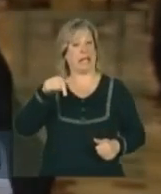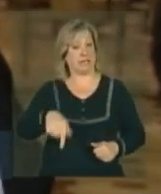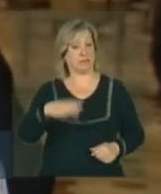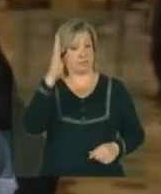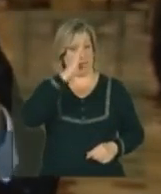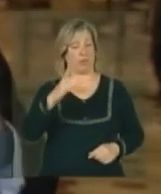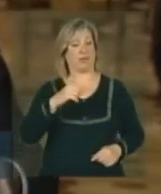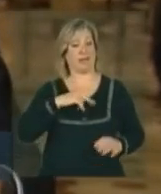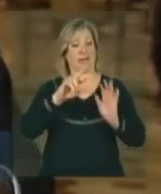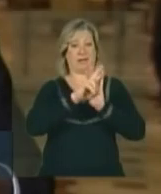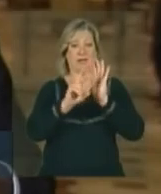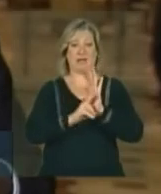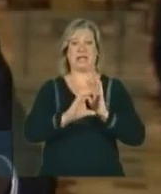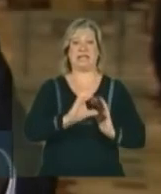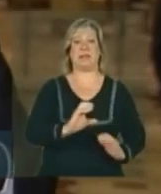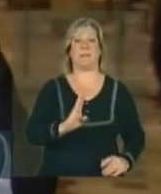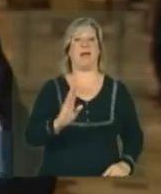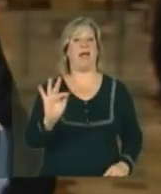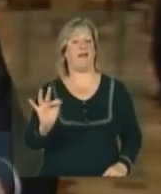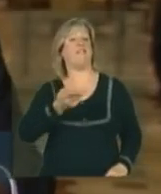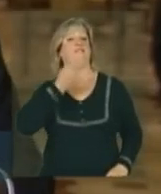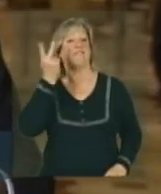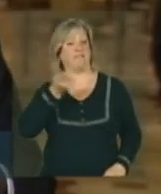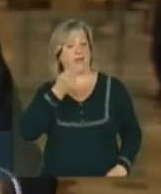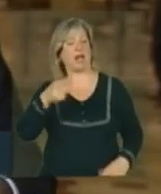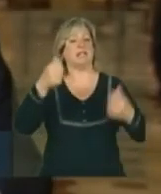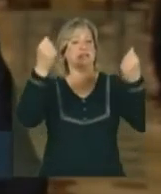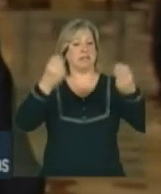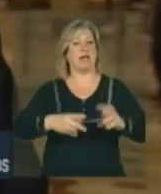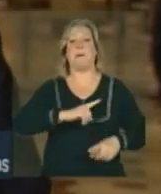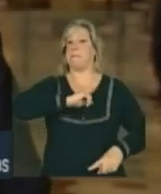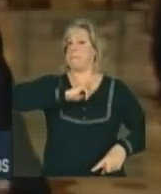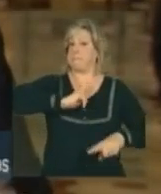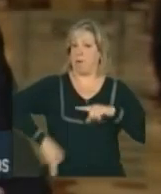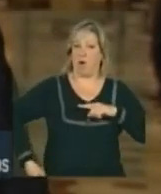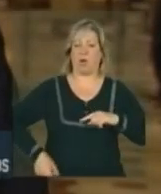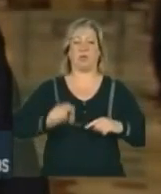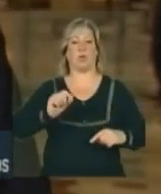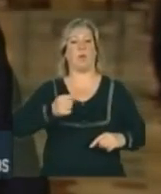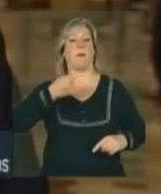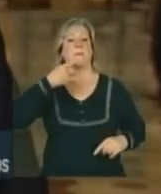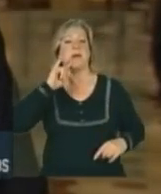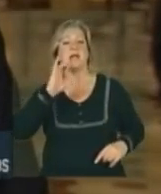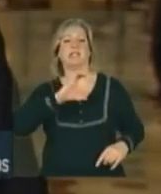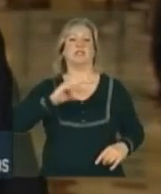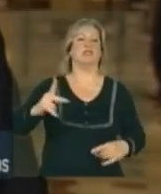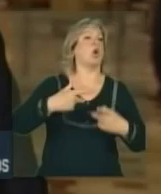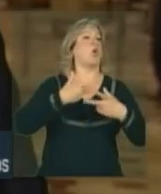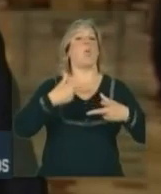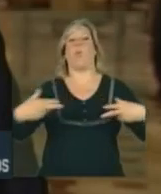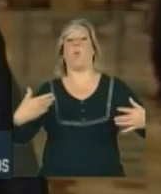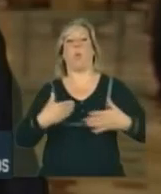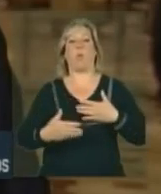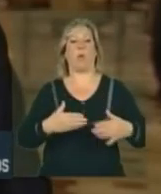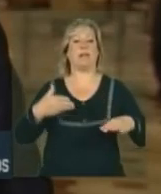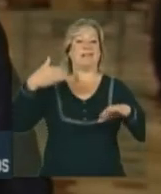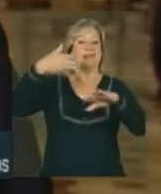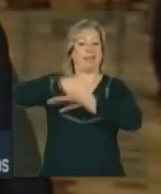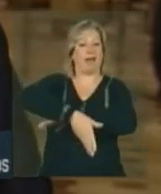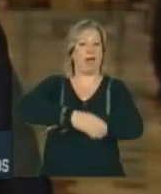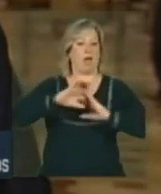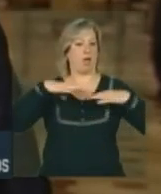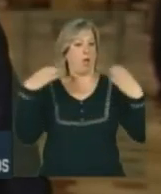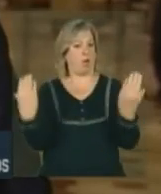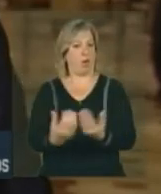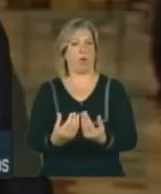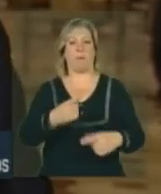de competições da CBF. Ali está explícito a proibição, a partir de uma conversa da CBF com o Ministério Público.